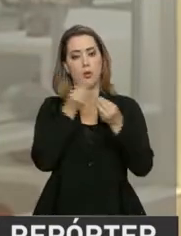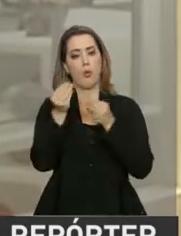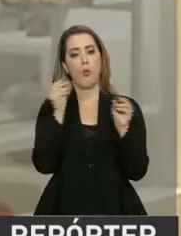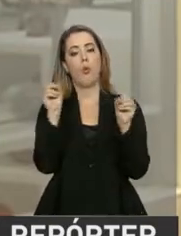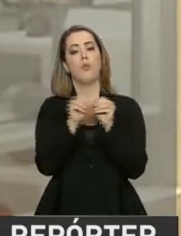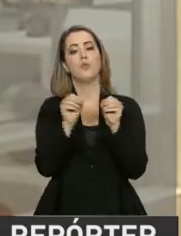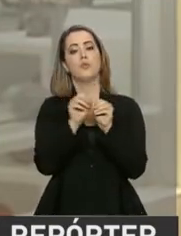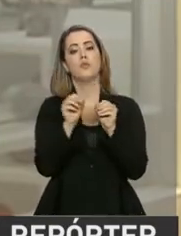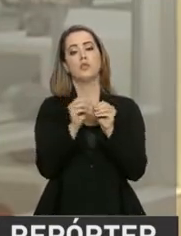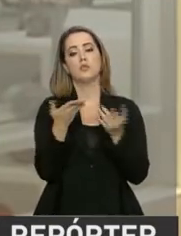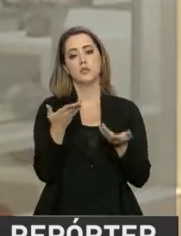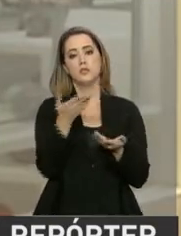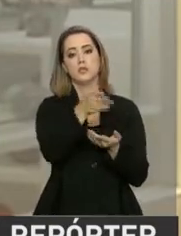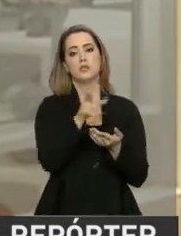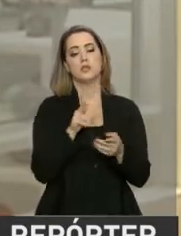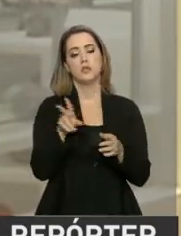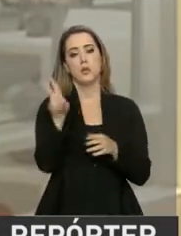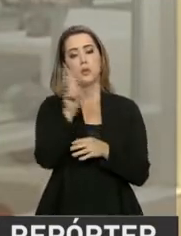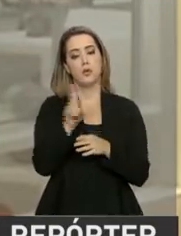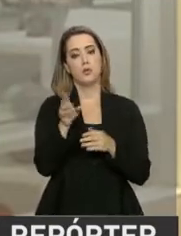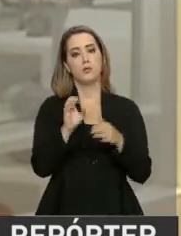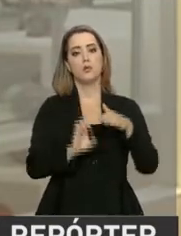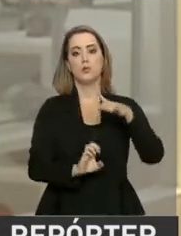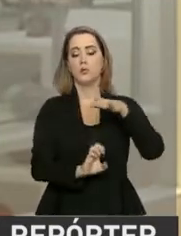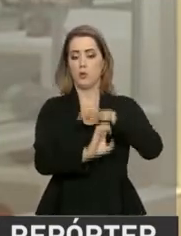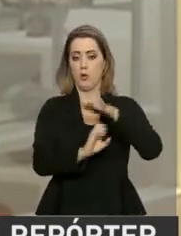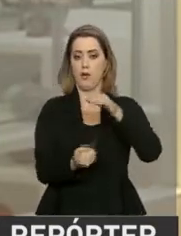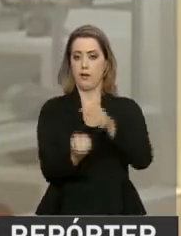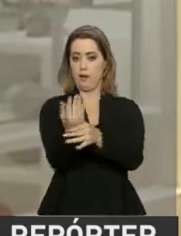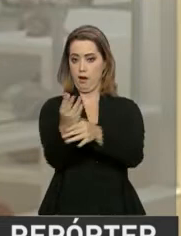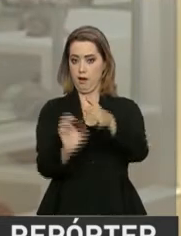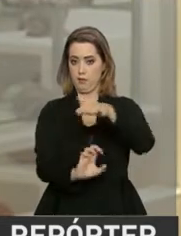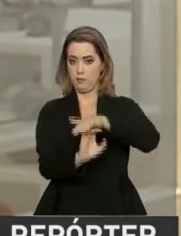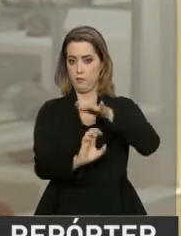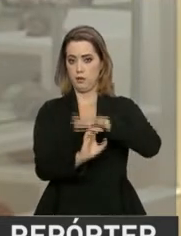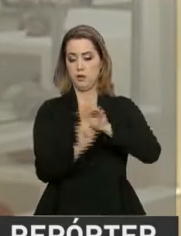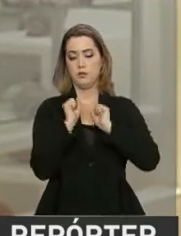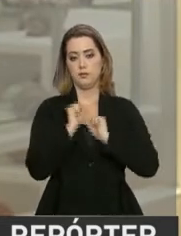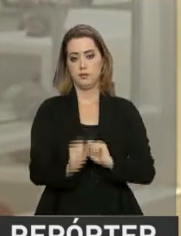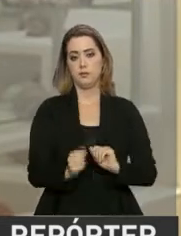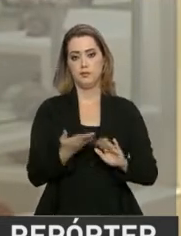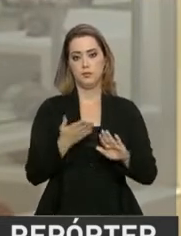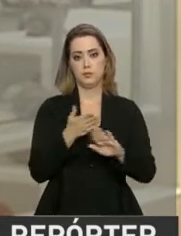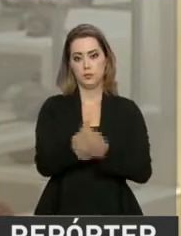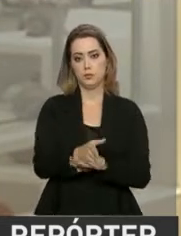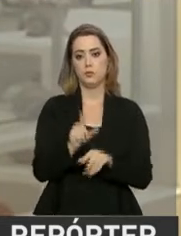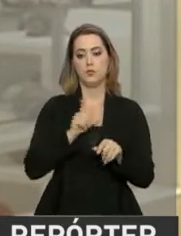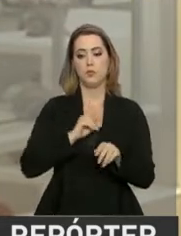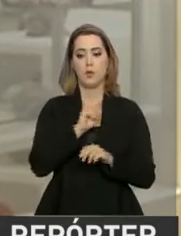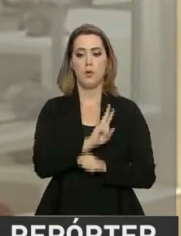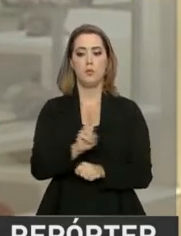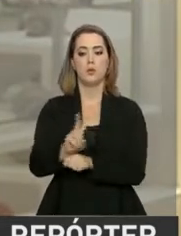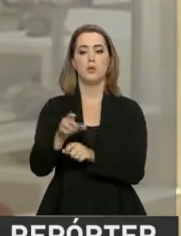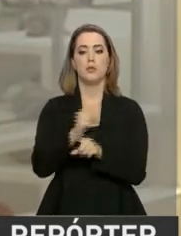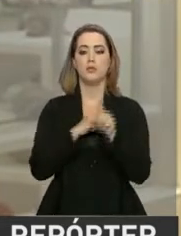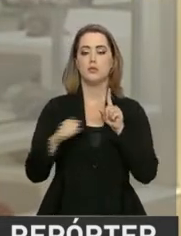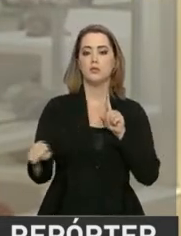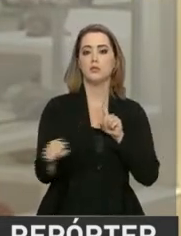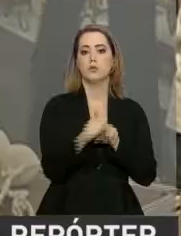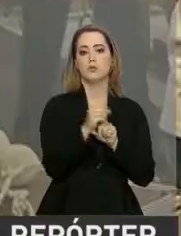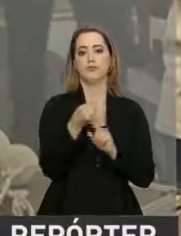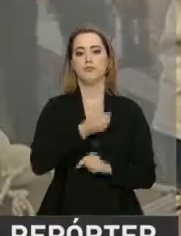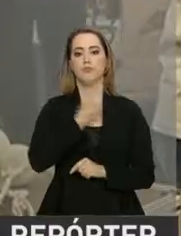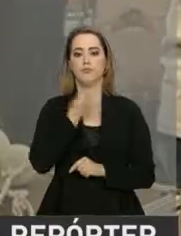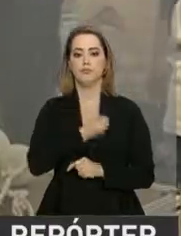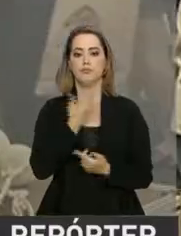como ele se formaliza e que ele pode, então, ter condições de ter cobertura social para a sua